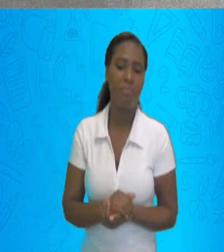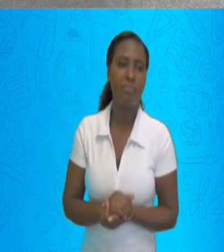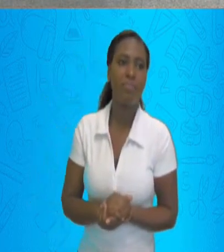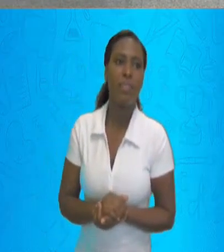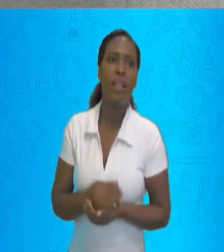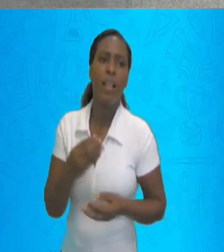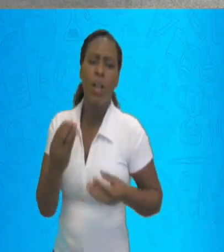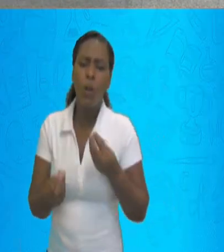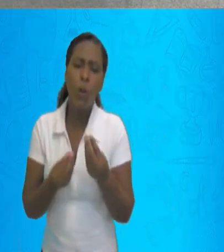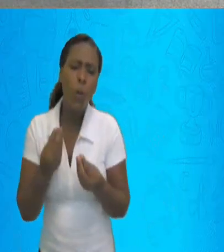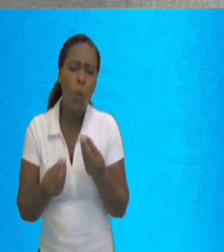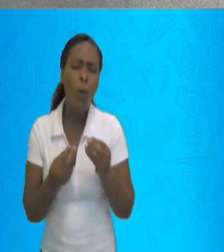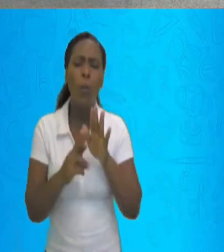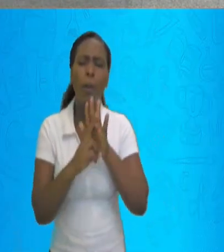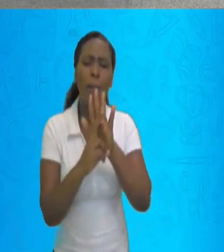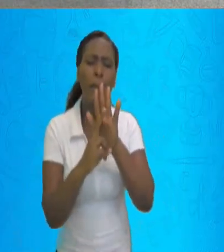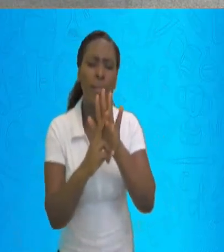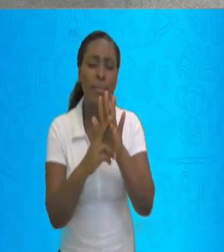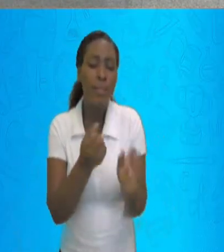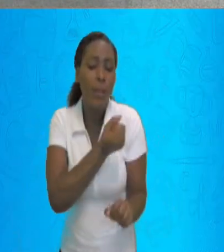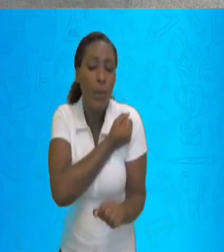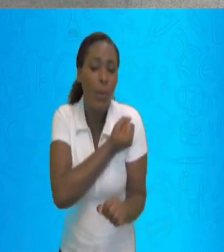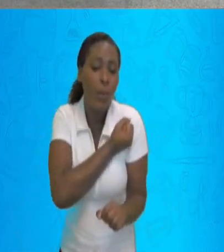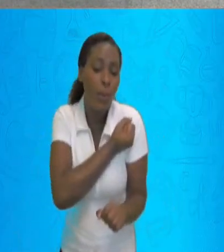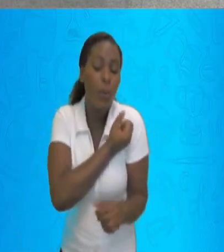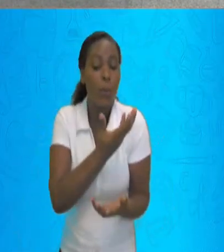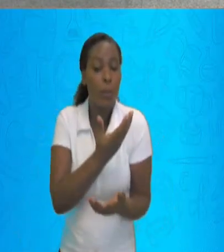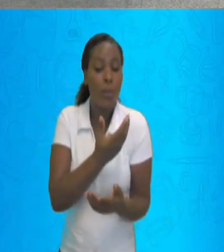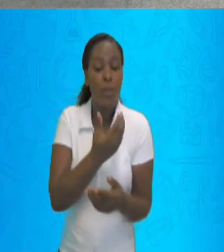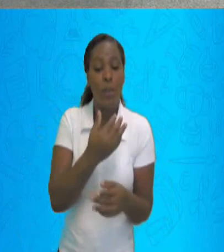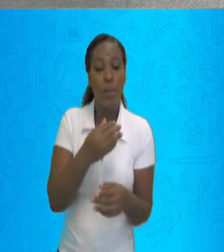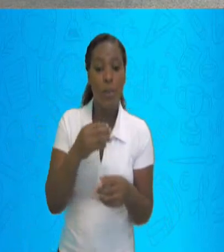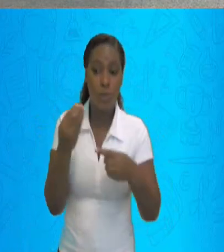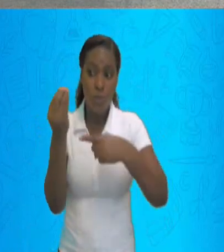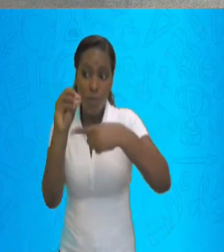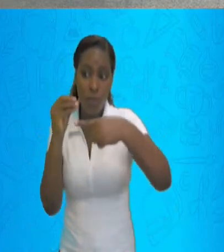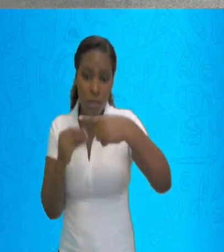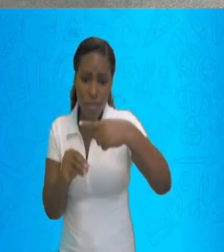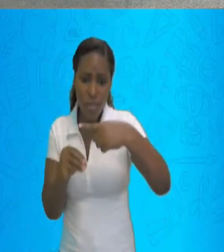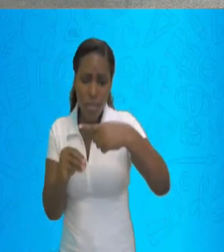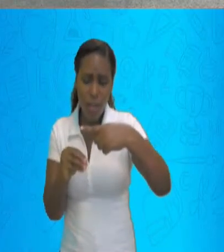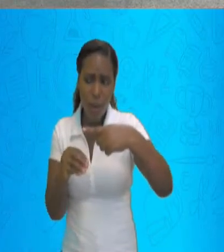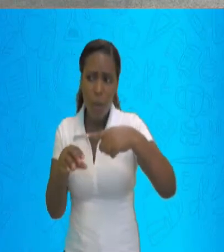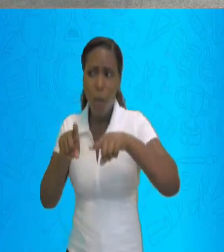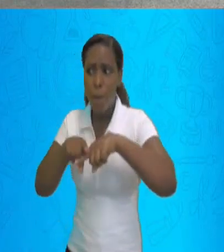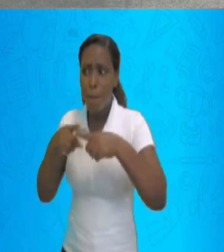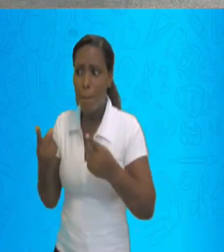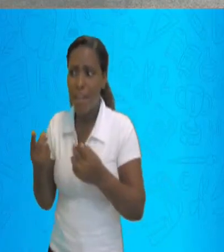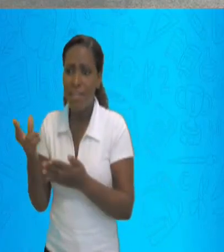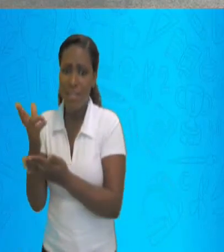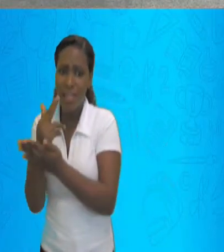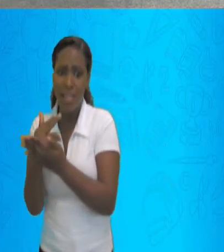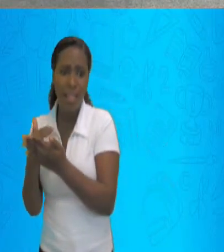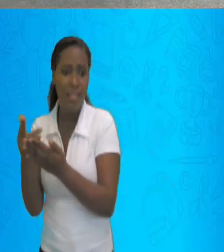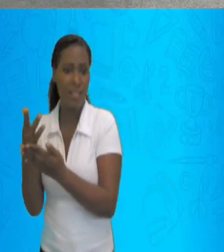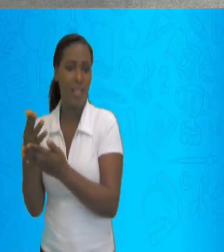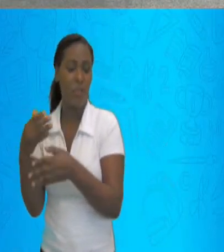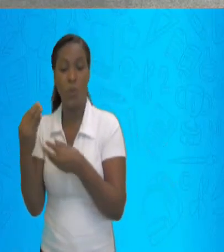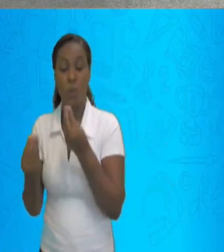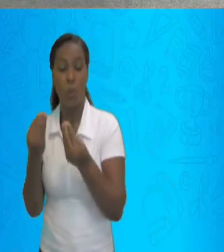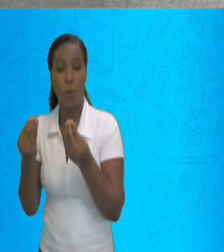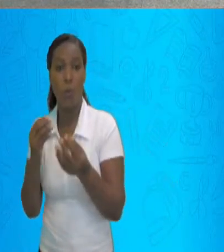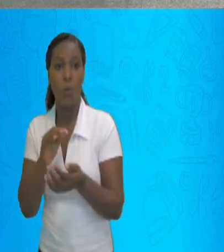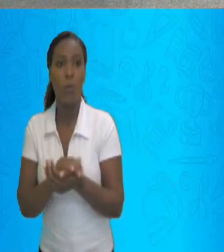Como representar o número fracionário em desenho? Então, vamos fazer o contrário. Eu tenho 2/3 e tenho 3/6. Como eu faço